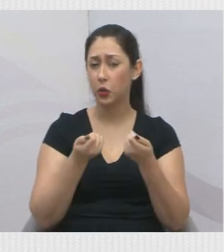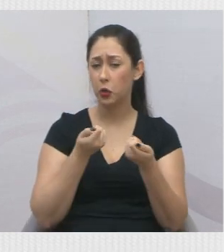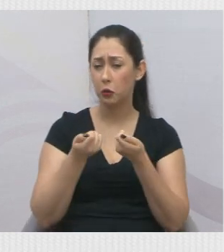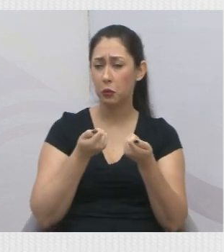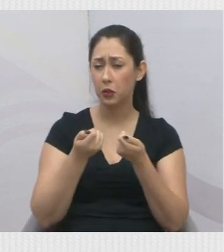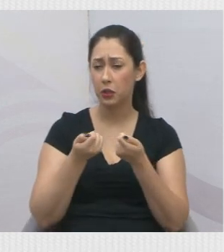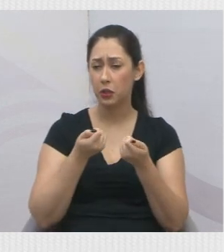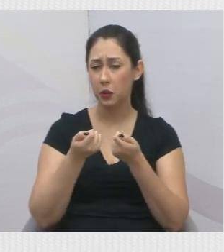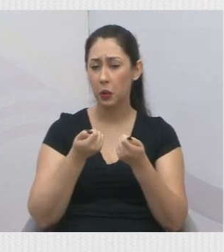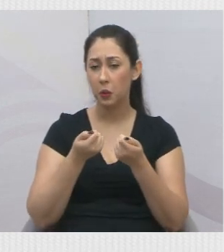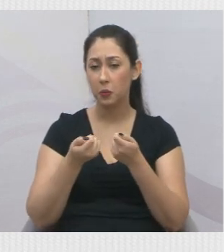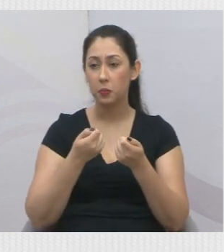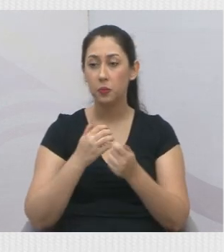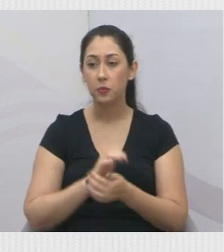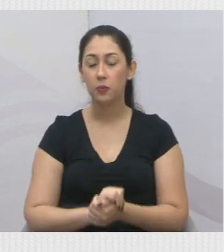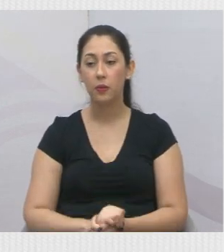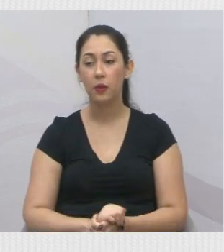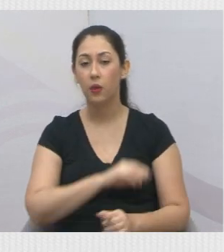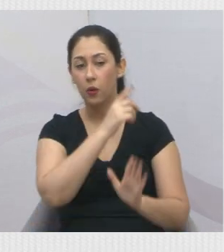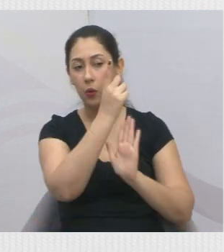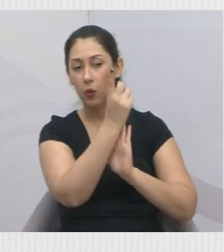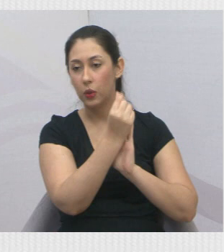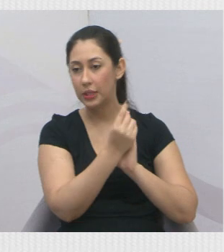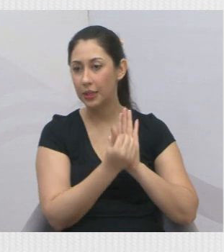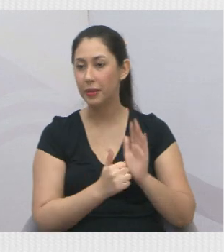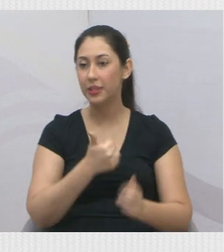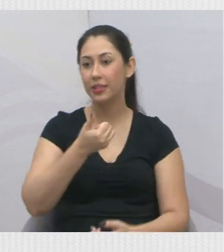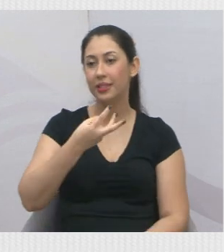Administração, gastos com administração,